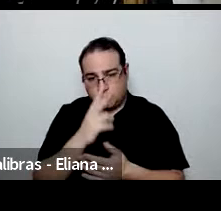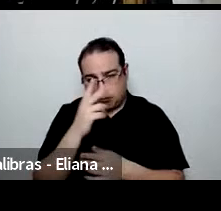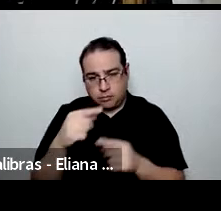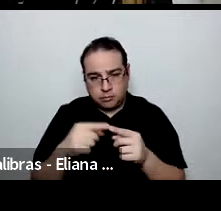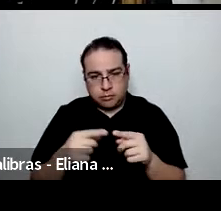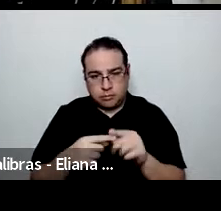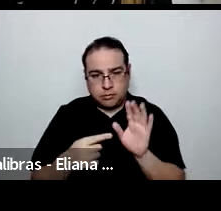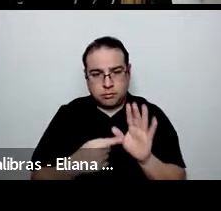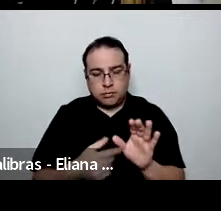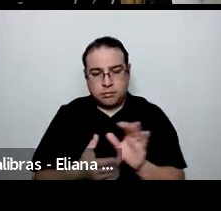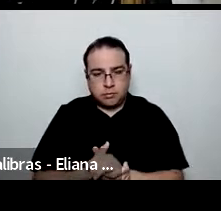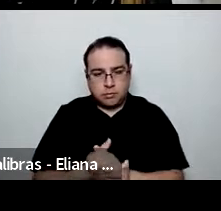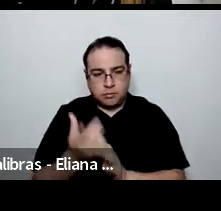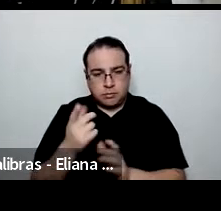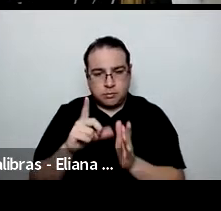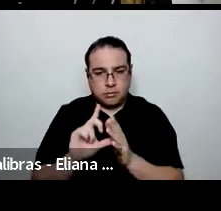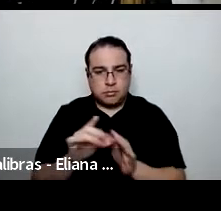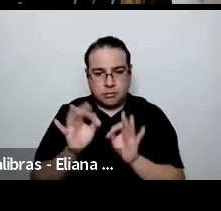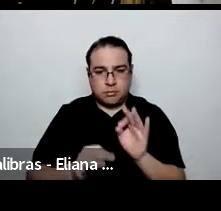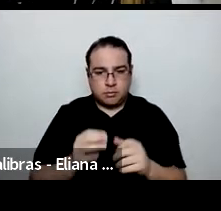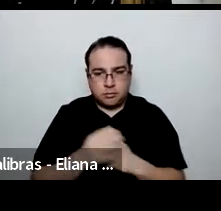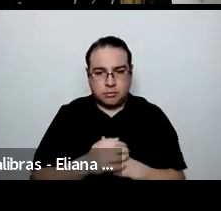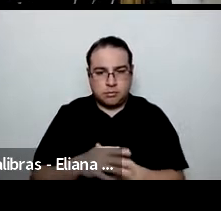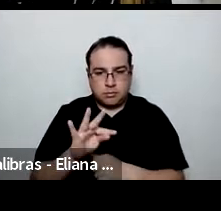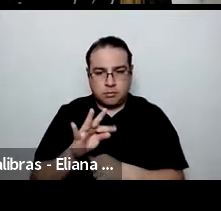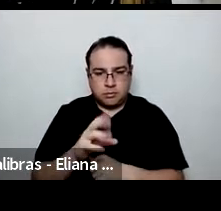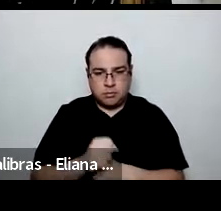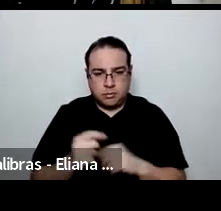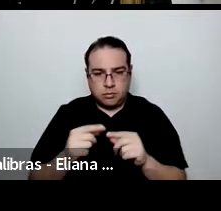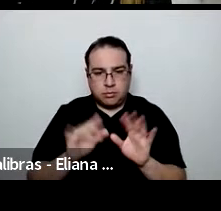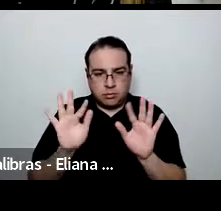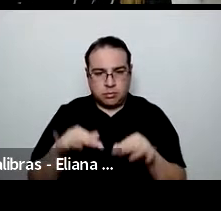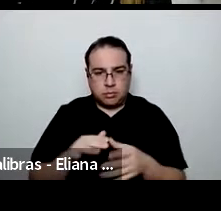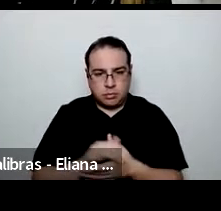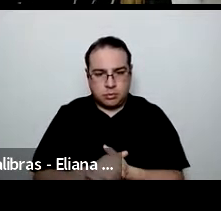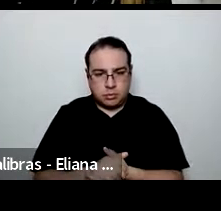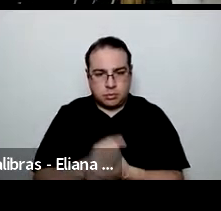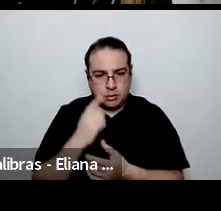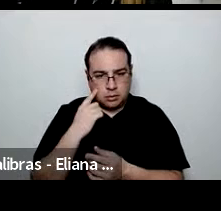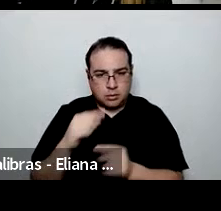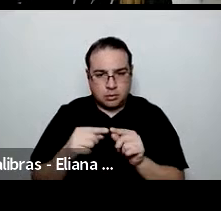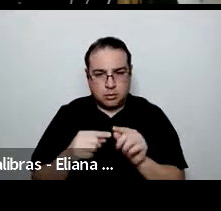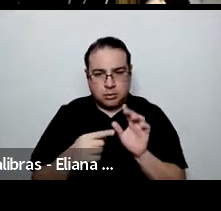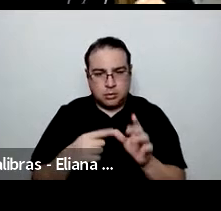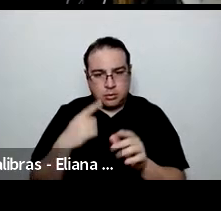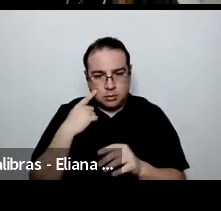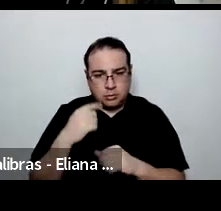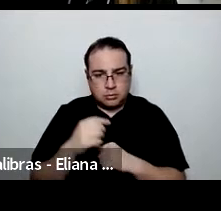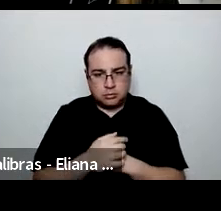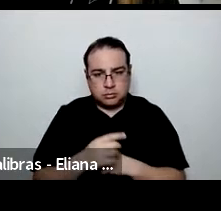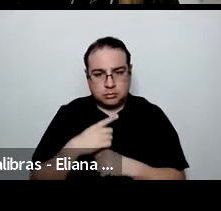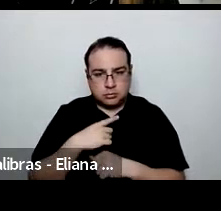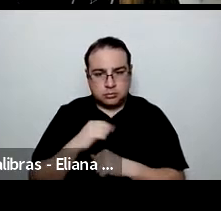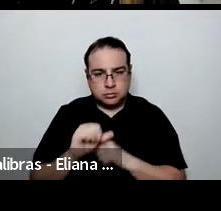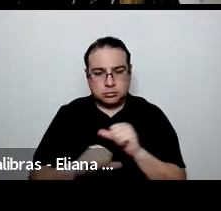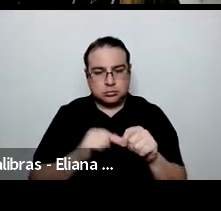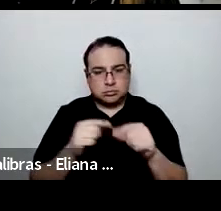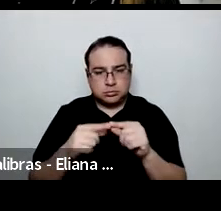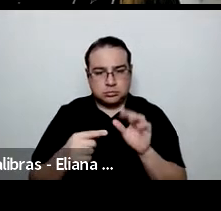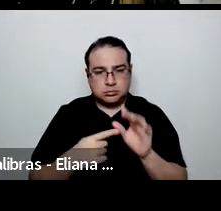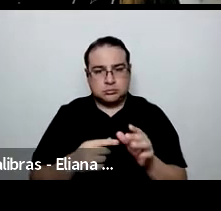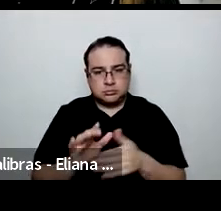ser apurada na oportunidade do julgamento da prestação de contas final e no caso em tela tal fato tão falha